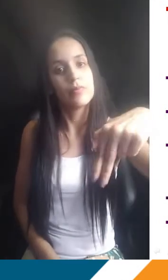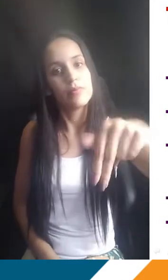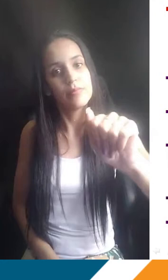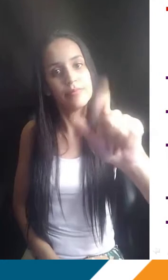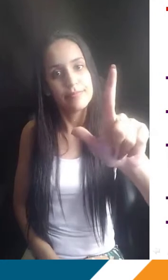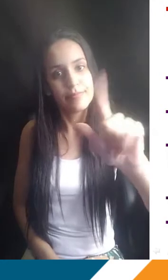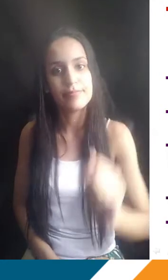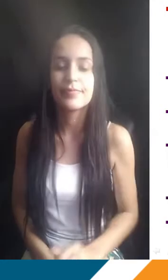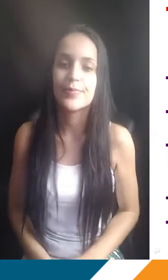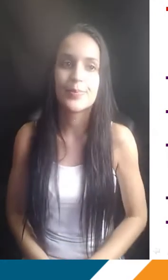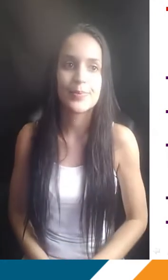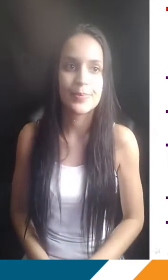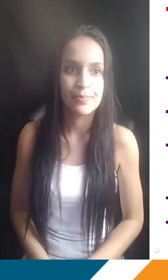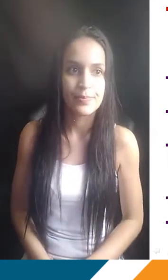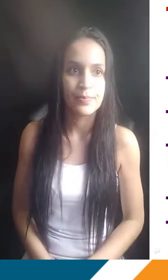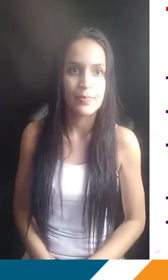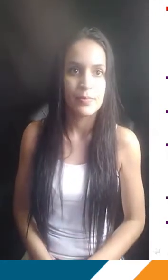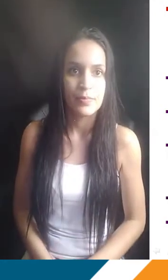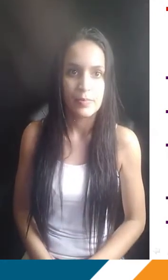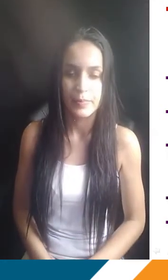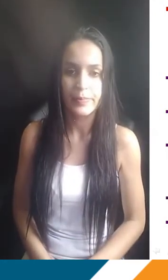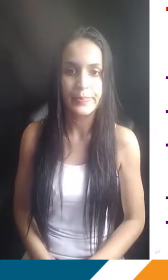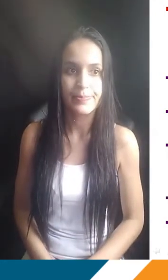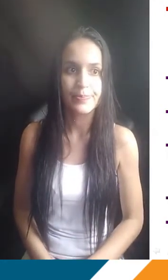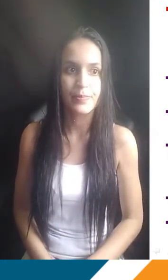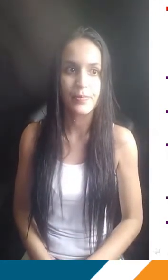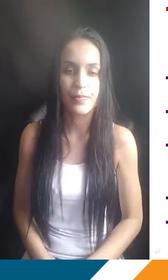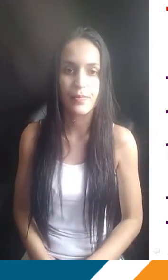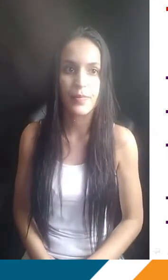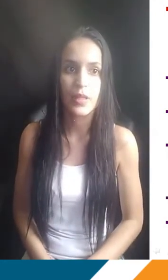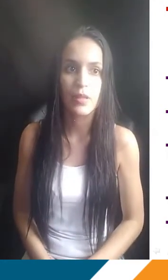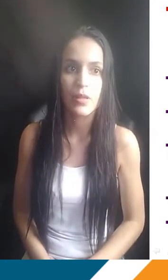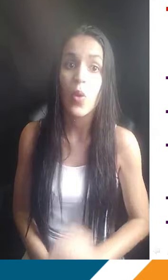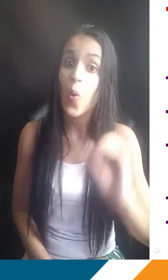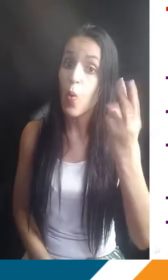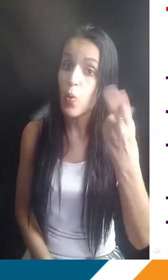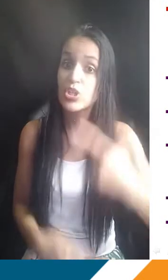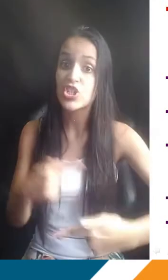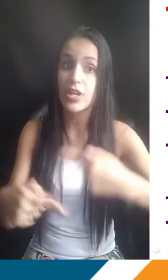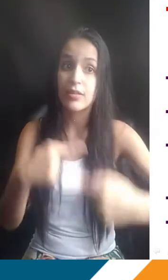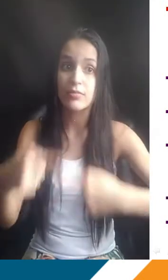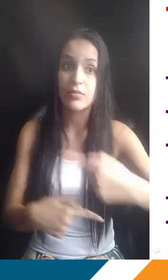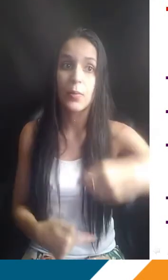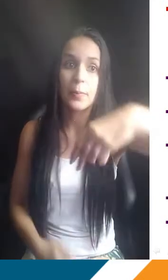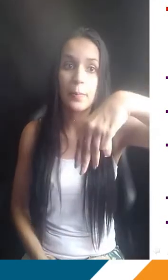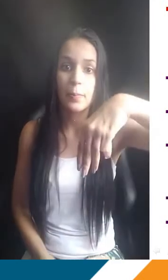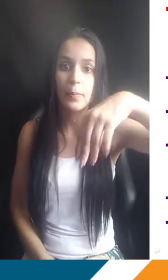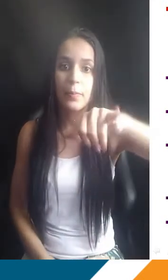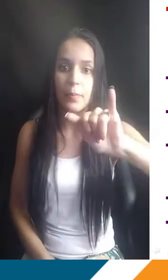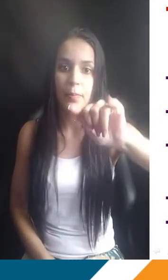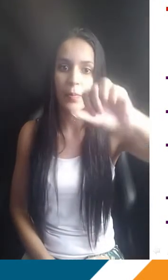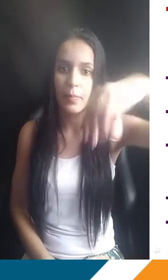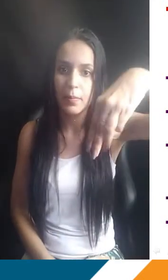artes plásticas. Só que no Brasil, ele encontrou adeptos na literatura. E esse movimento ficou conhecido como poesia marginal ou